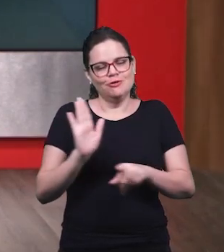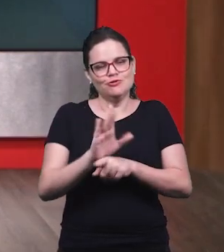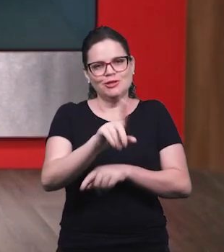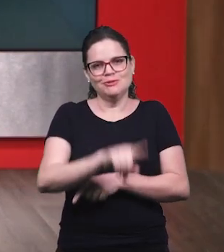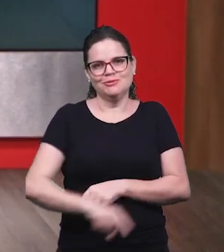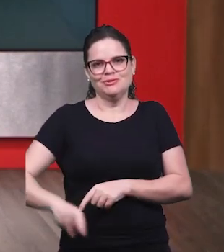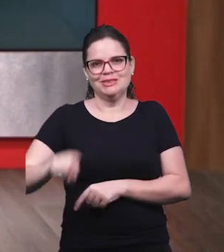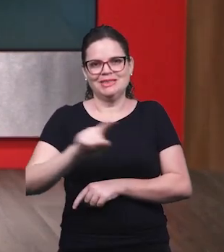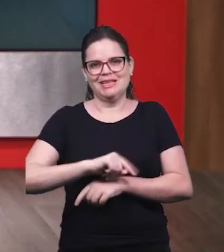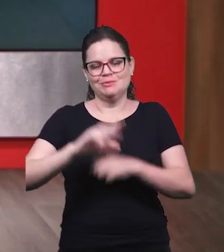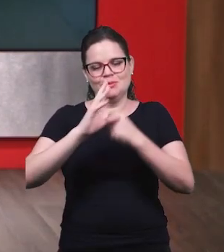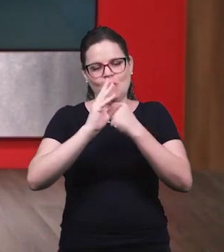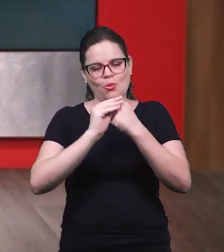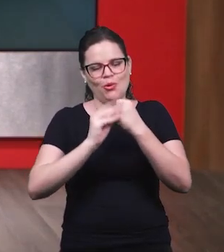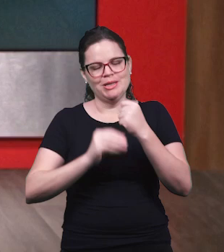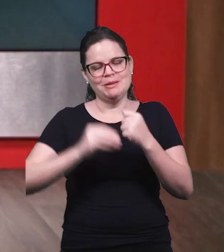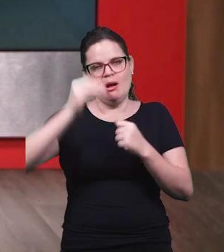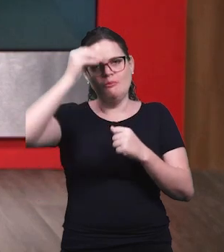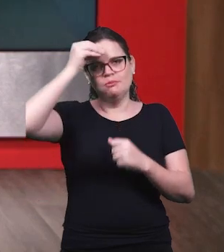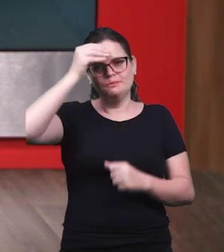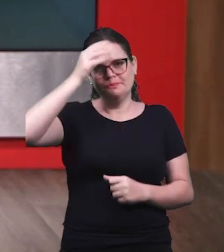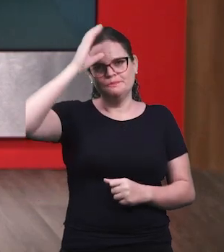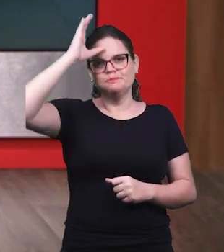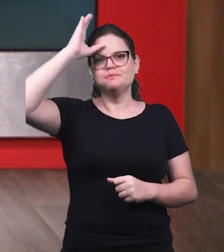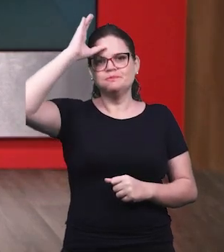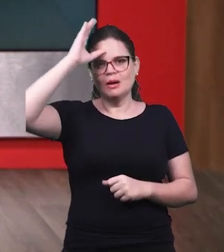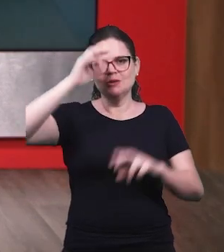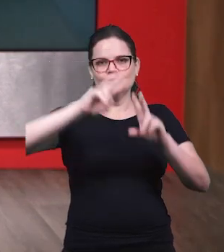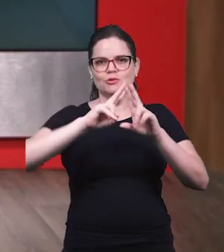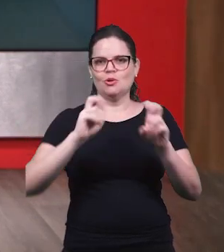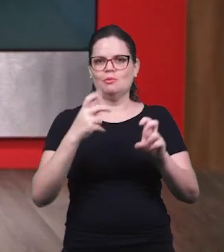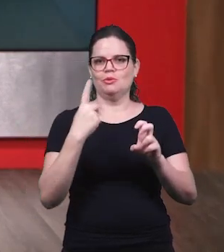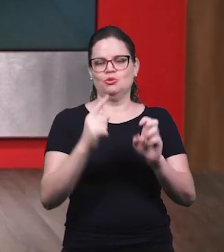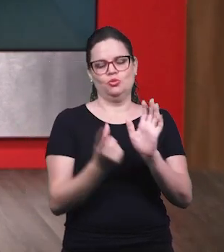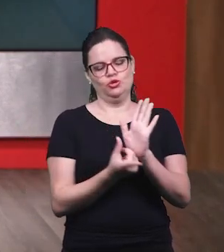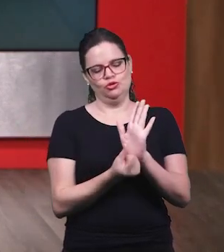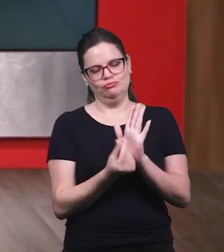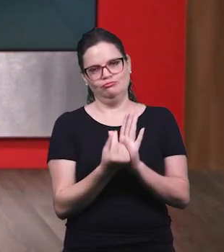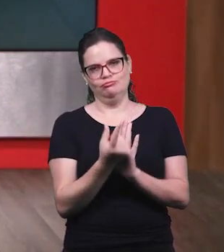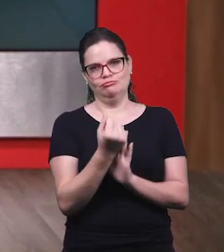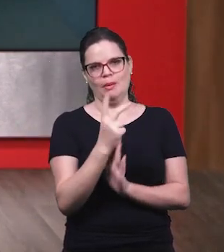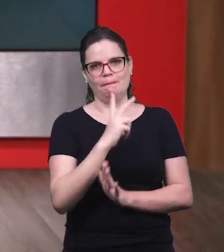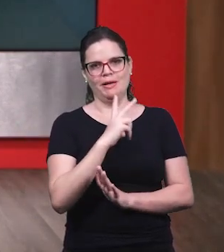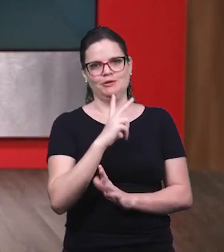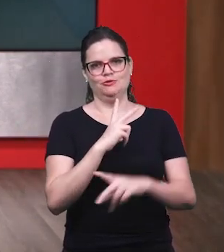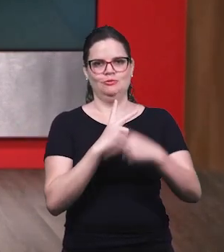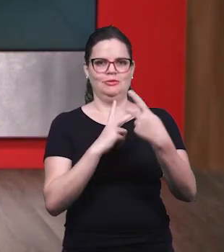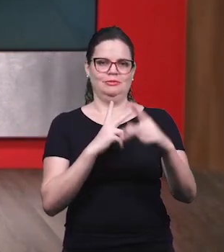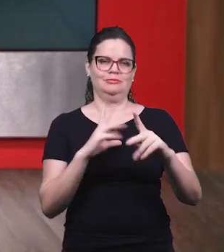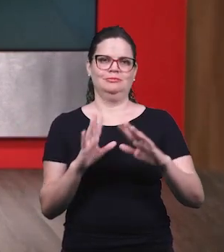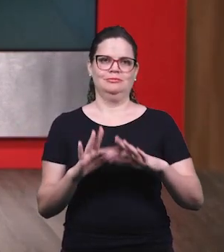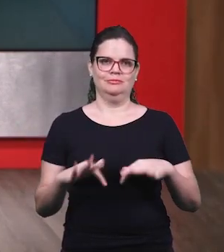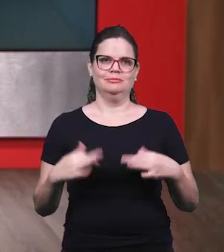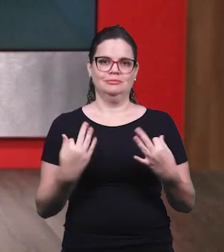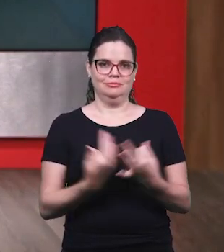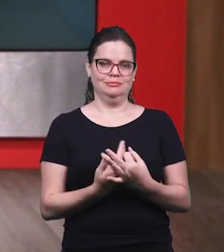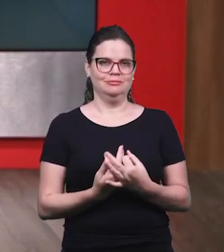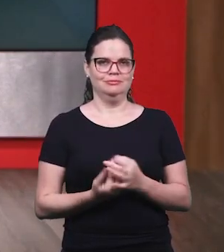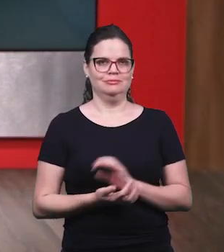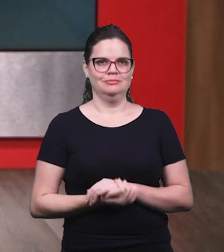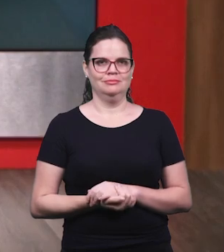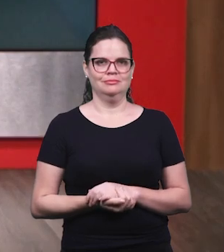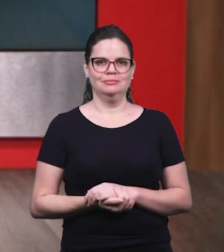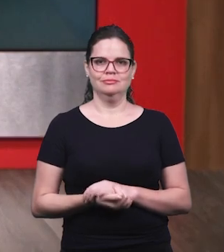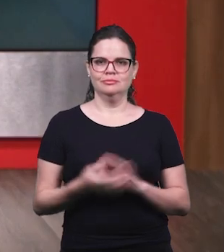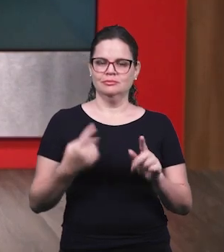forma, no entendimento das suas finanças pessoais, né? Faz parte